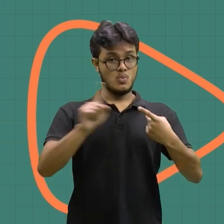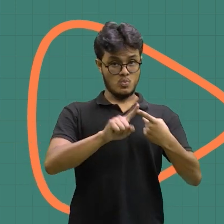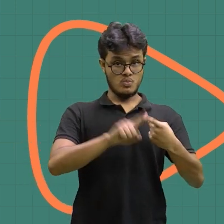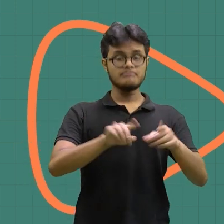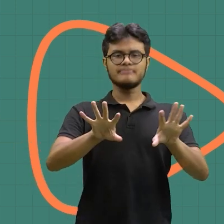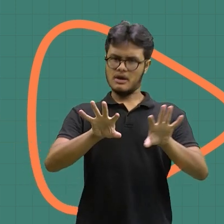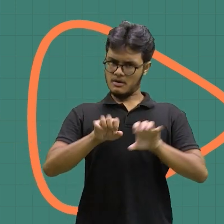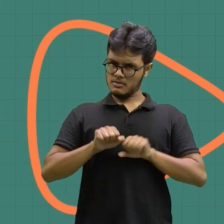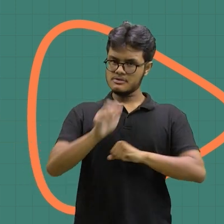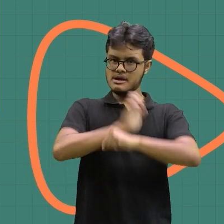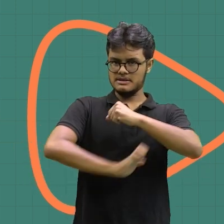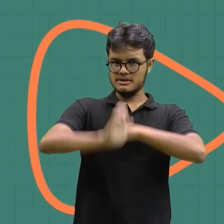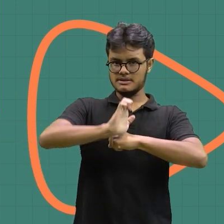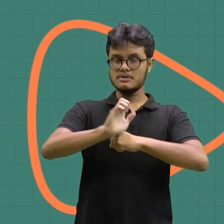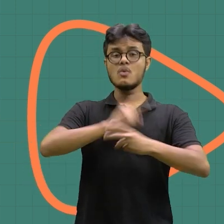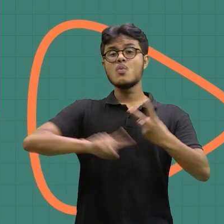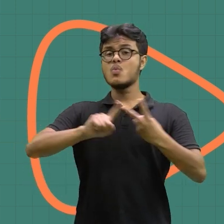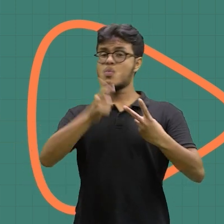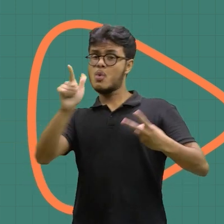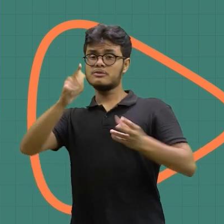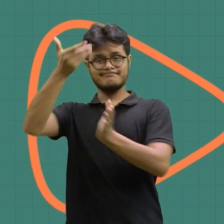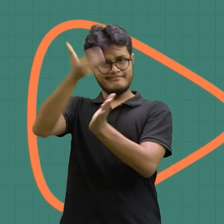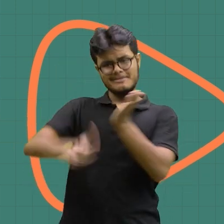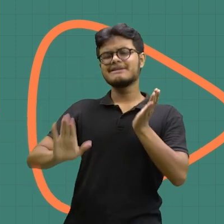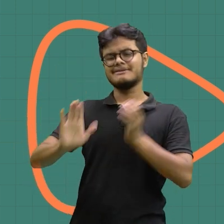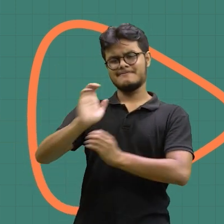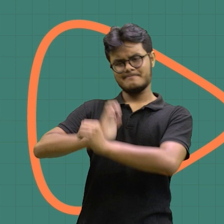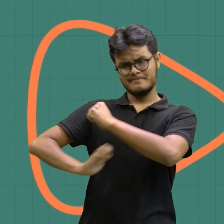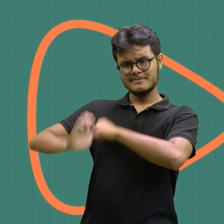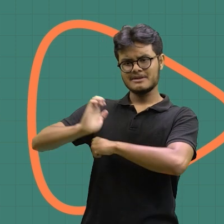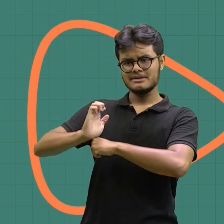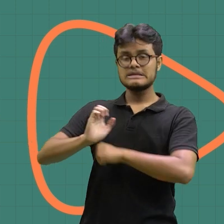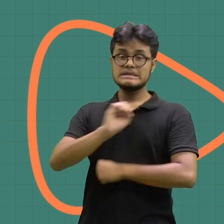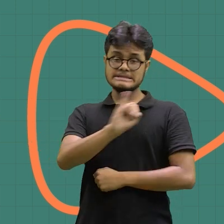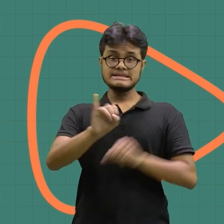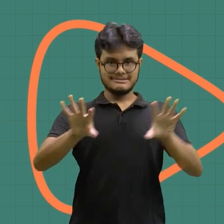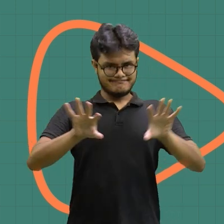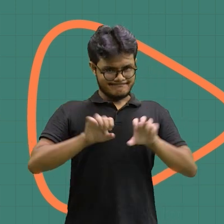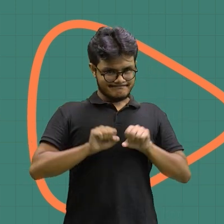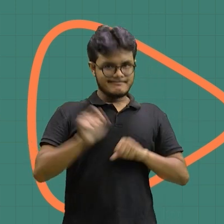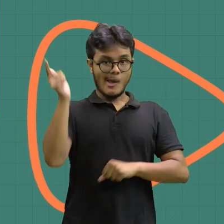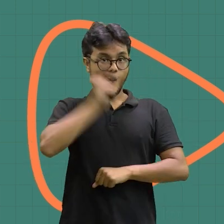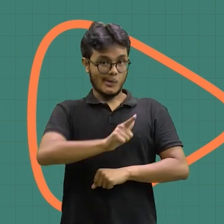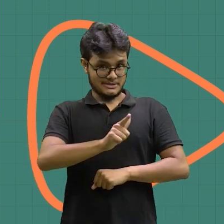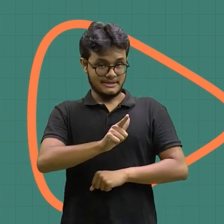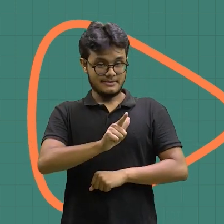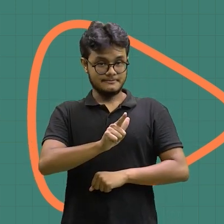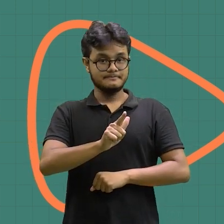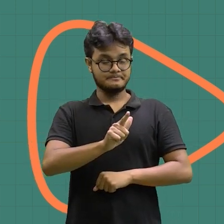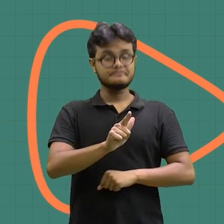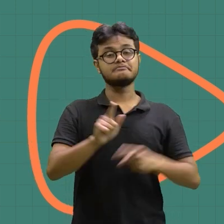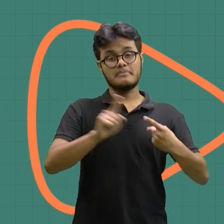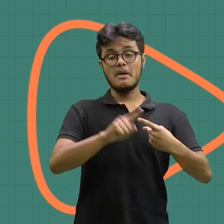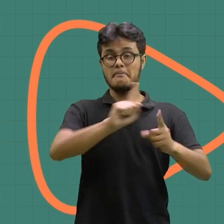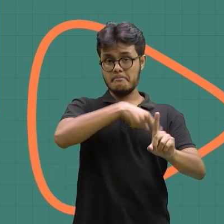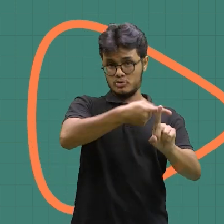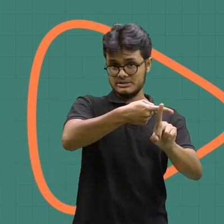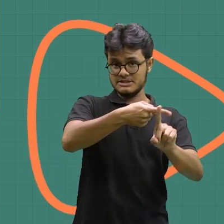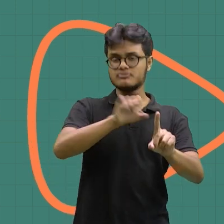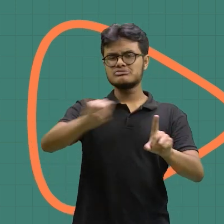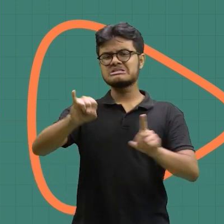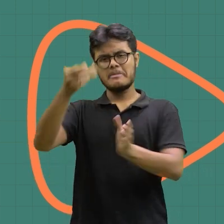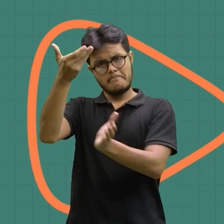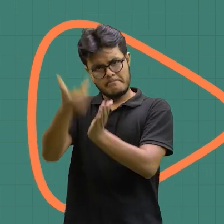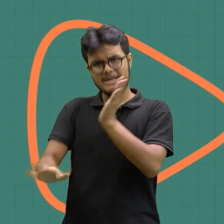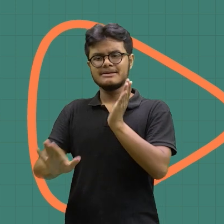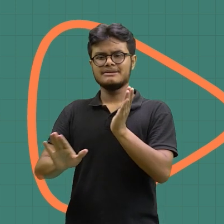outro ganhou elétrons. O que ganha elétrons, ele fica negativo, que é o caso da lã. E o que perdeu